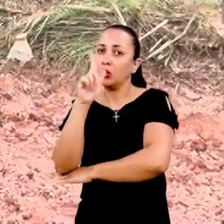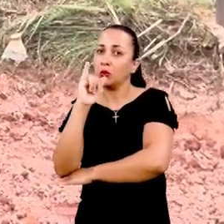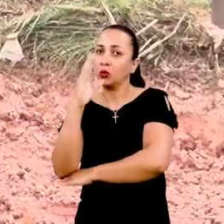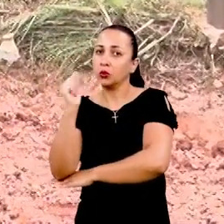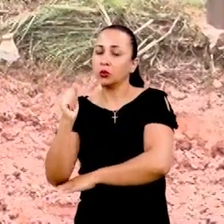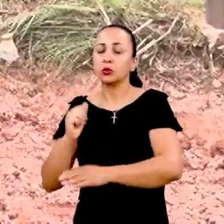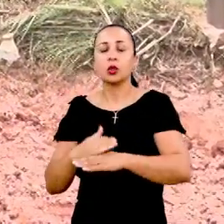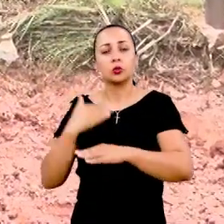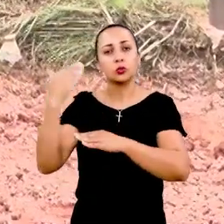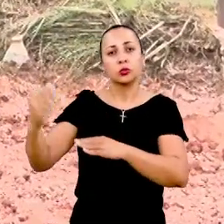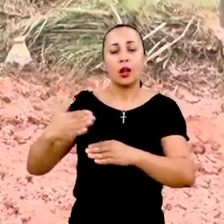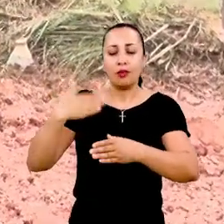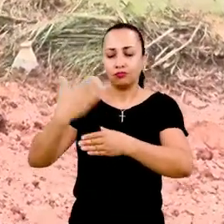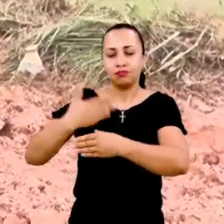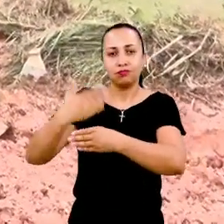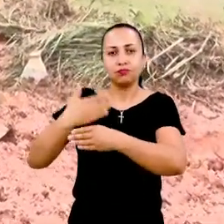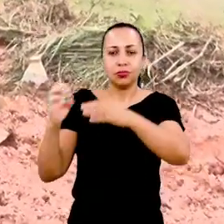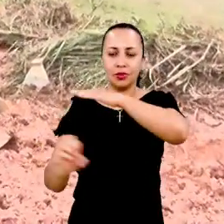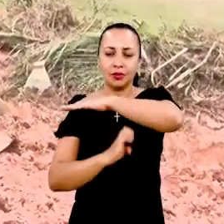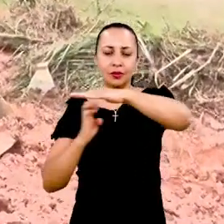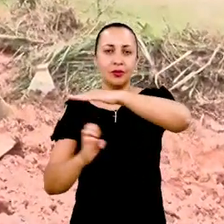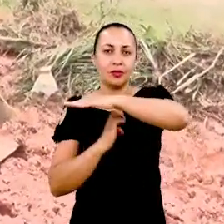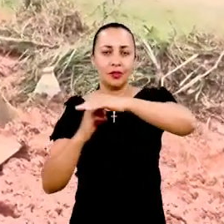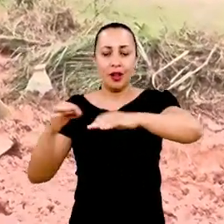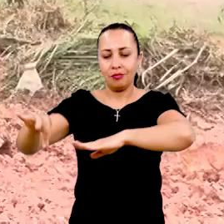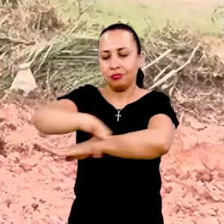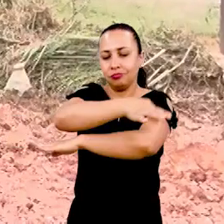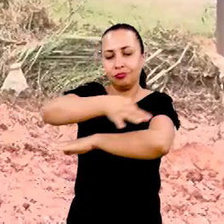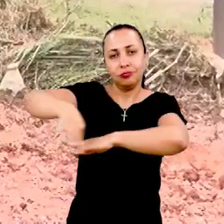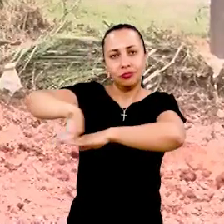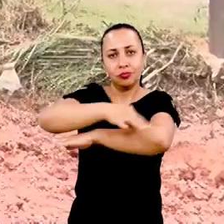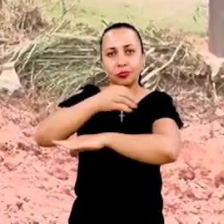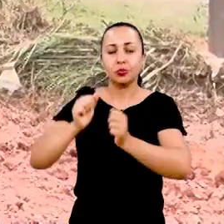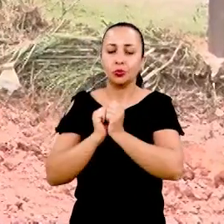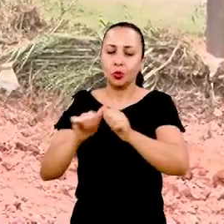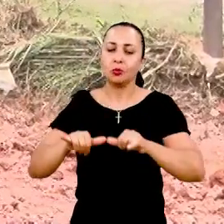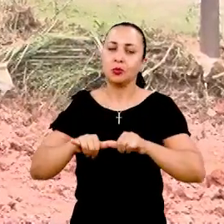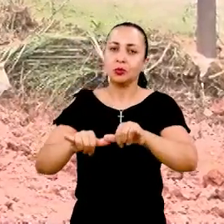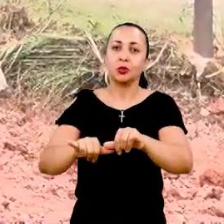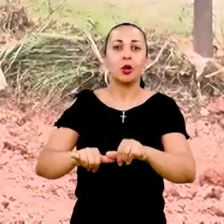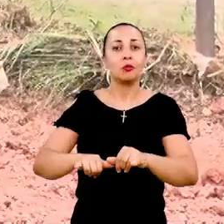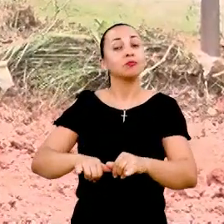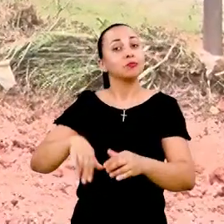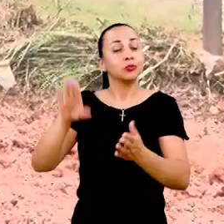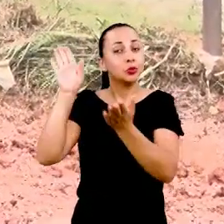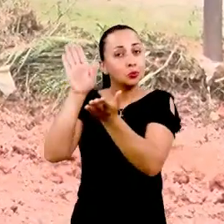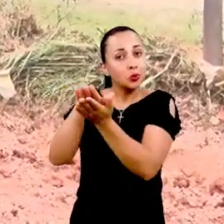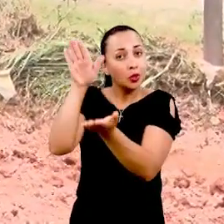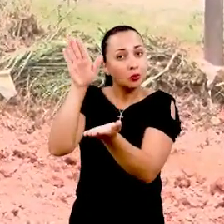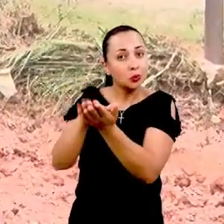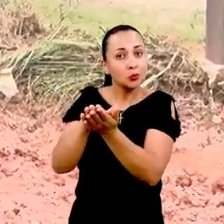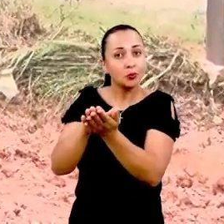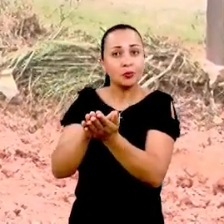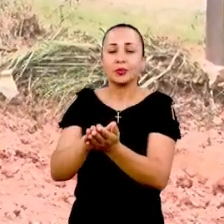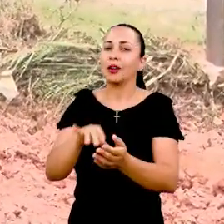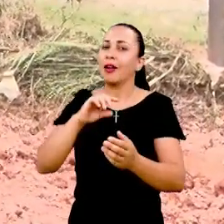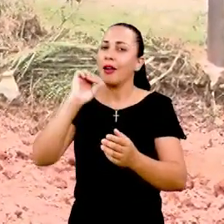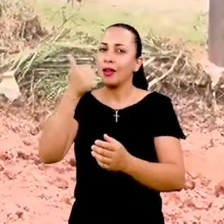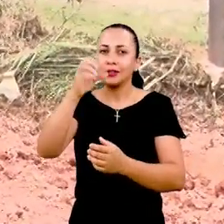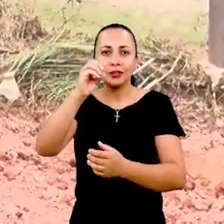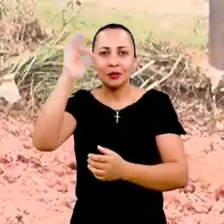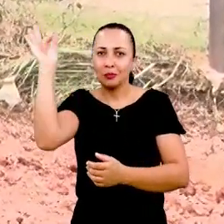o Grupo DP, através da Concreta Engenharia e da Associação Comercial de Pernambuco. Então, é um pavimento